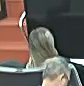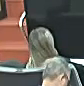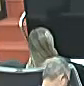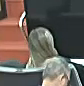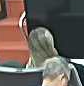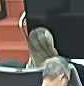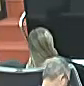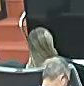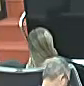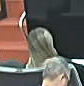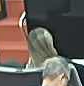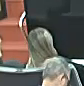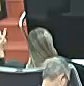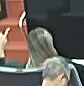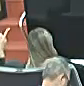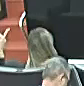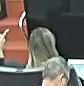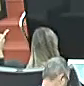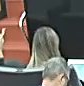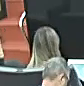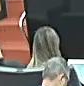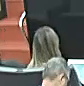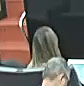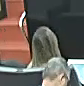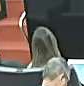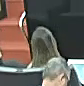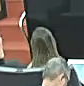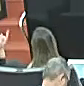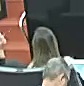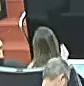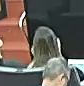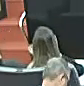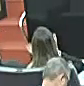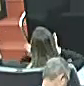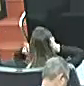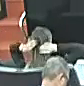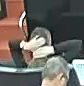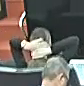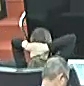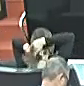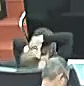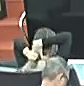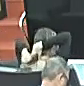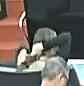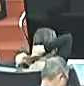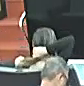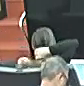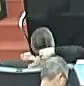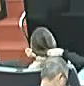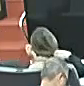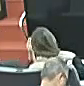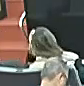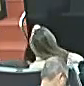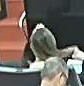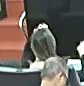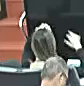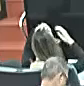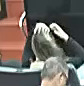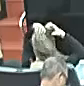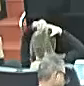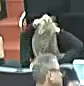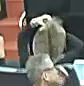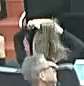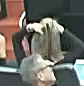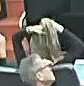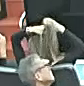requerimento de solicitar também oficialmente oficializar esse pedido de abrir uma discussão lá na